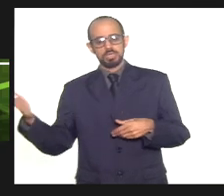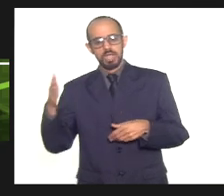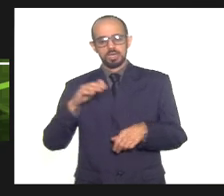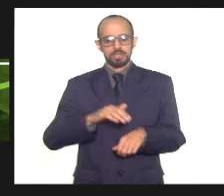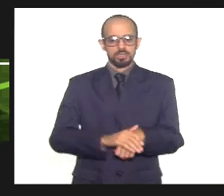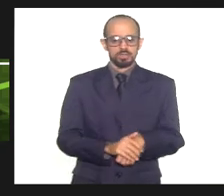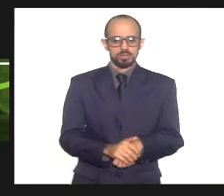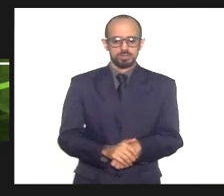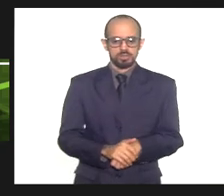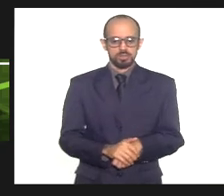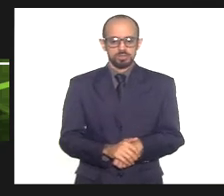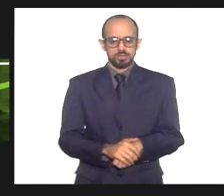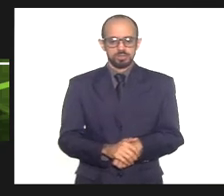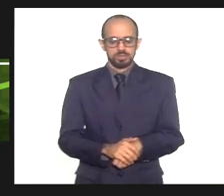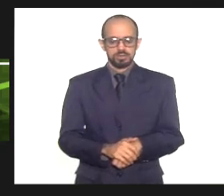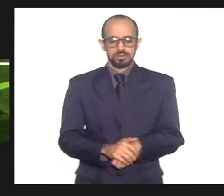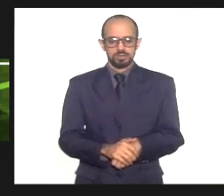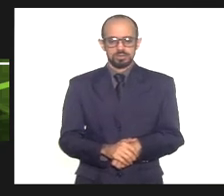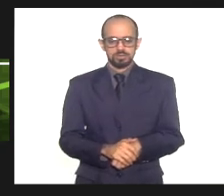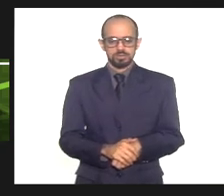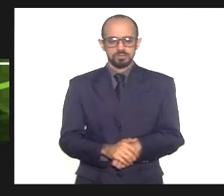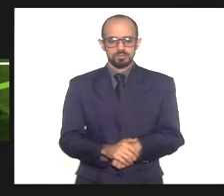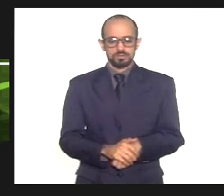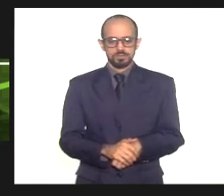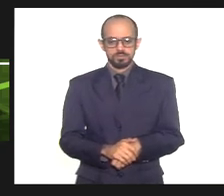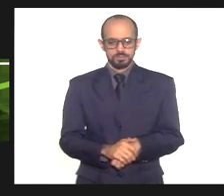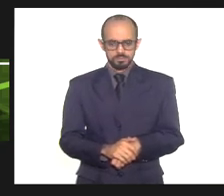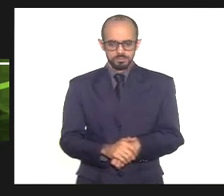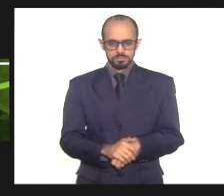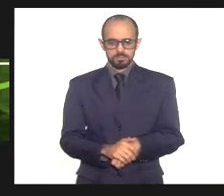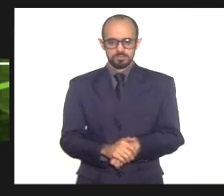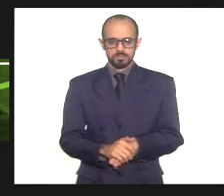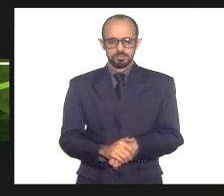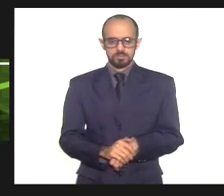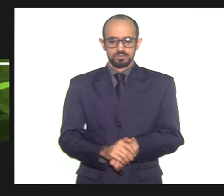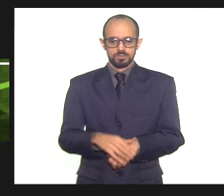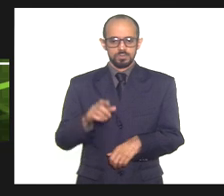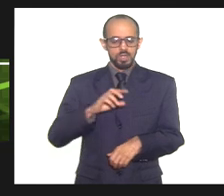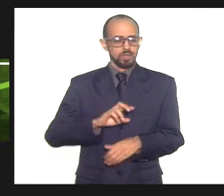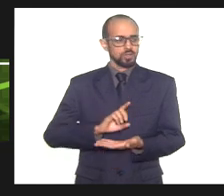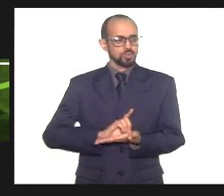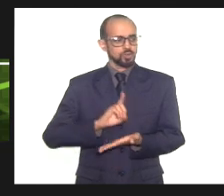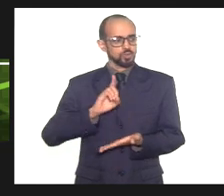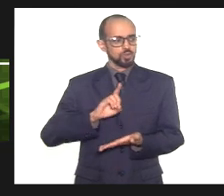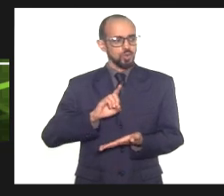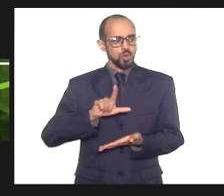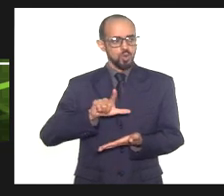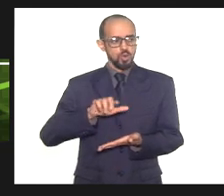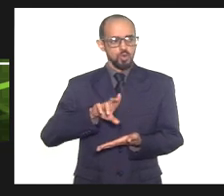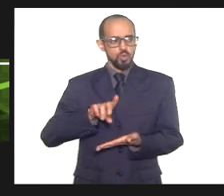ou uma auditoria, como diz o doutor Luiz Cláudio Leivas,